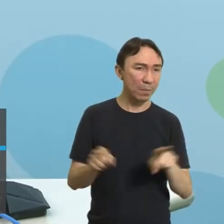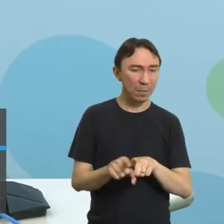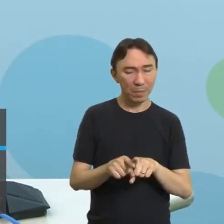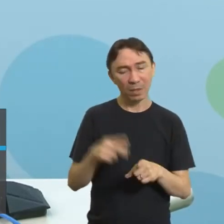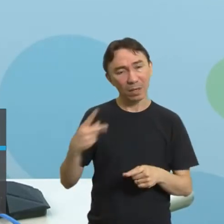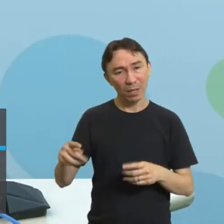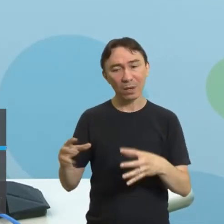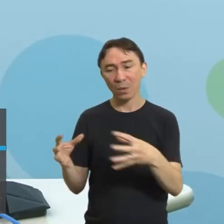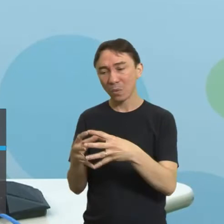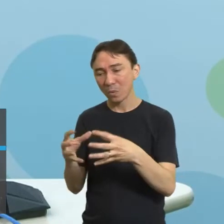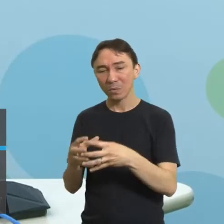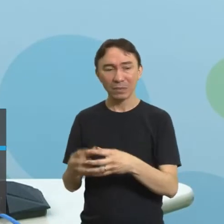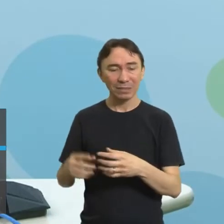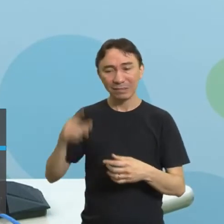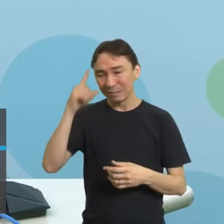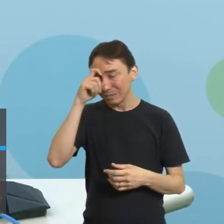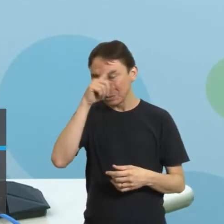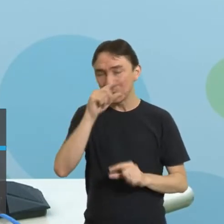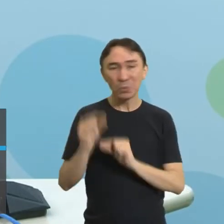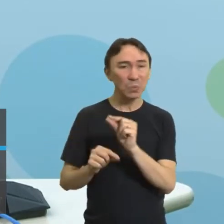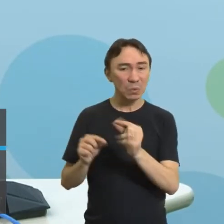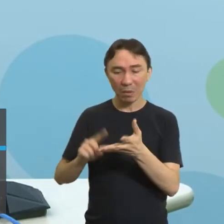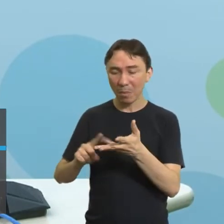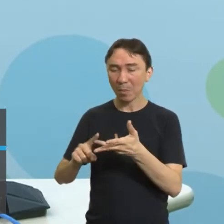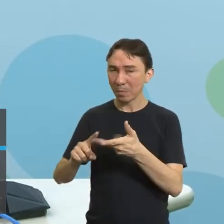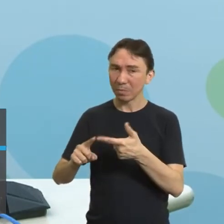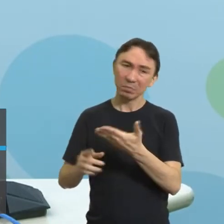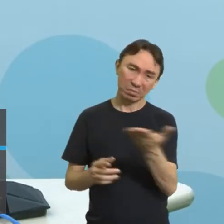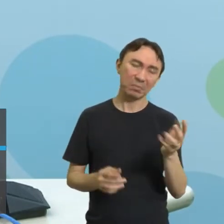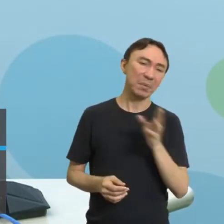dificuldades de cada um deles.